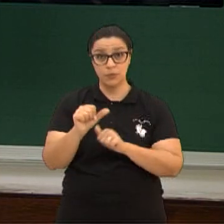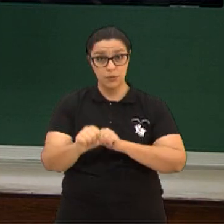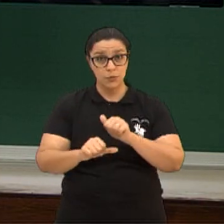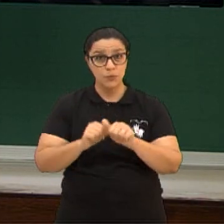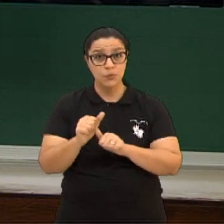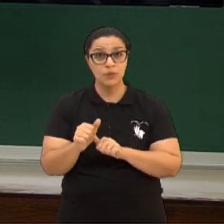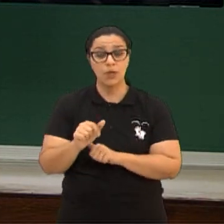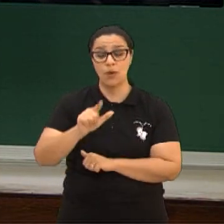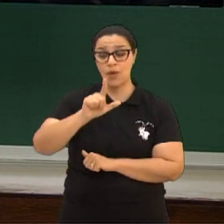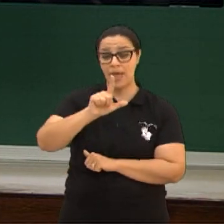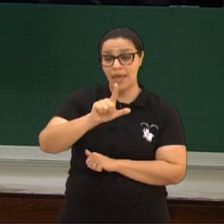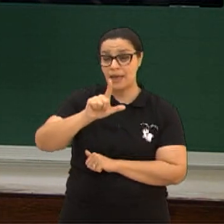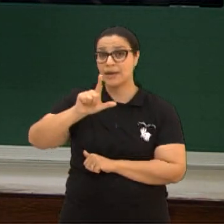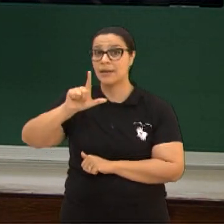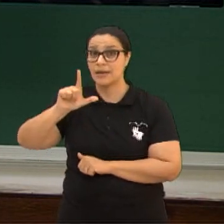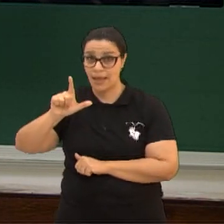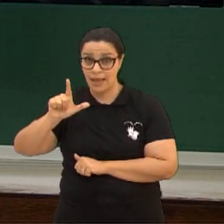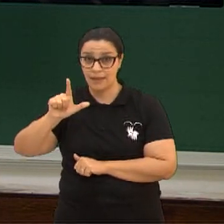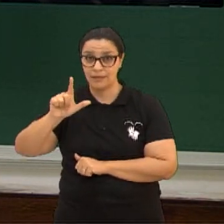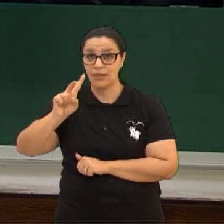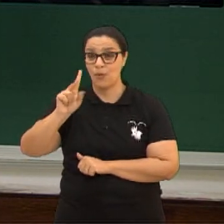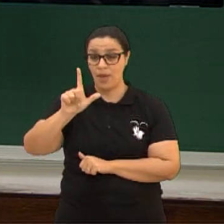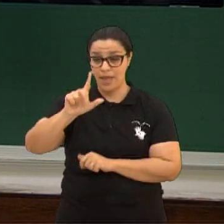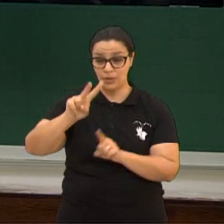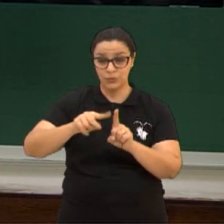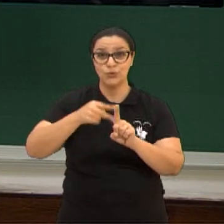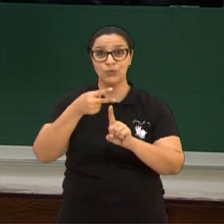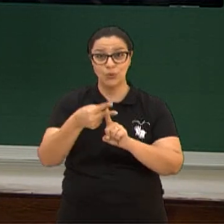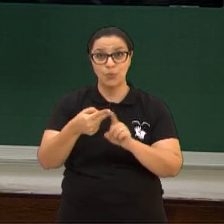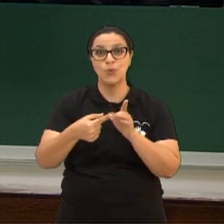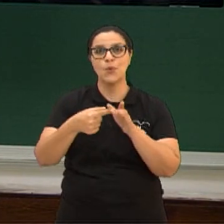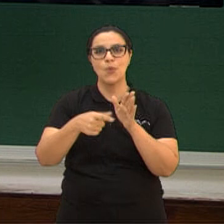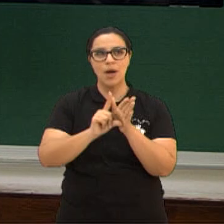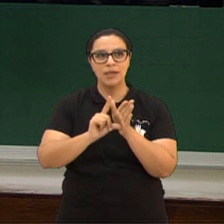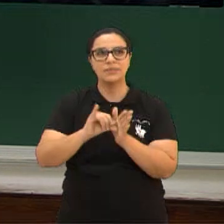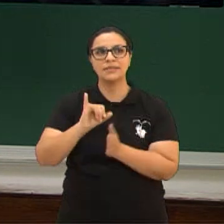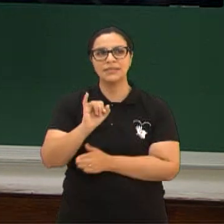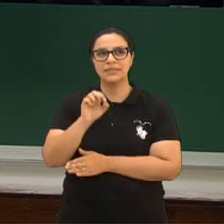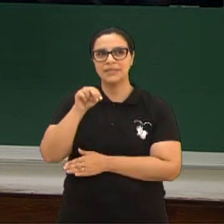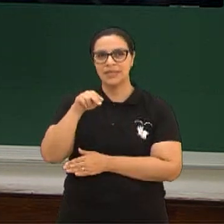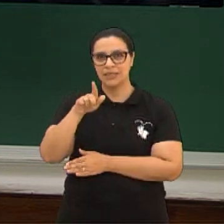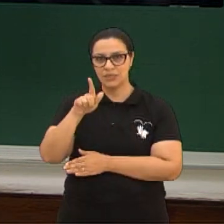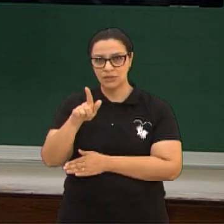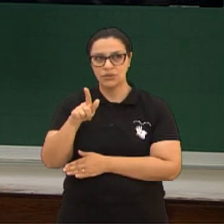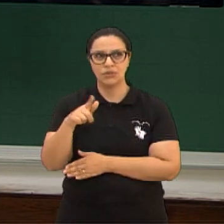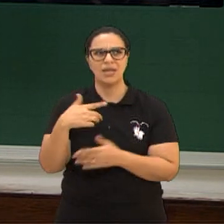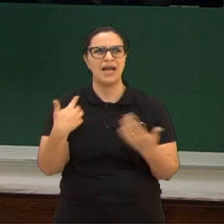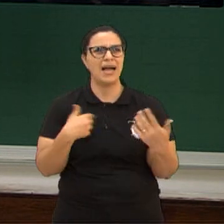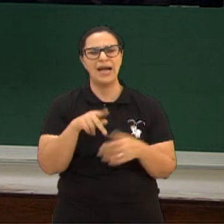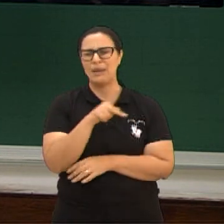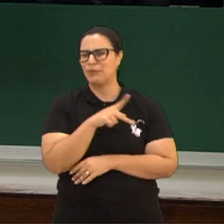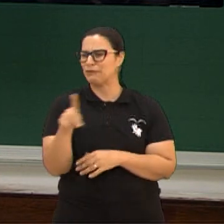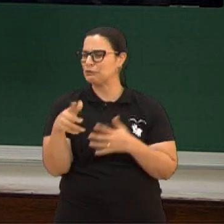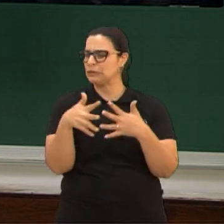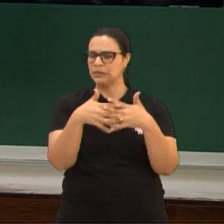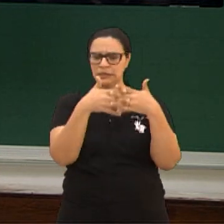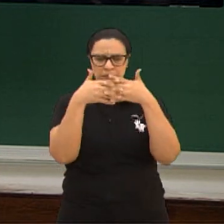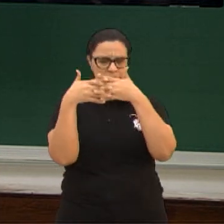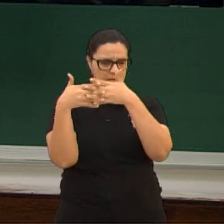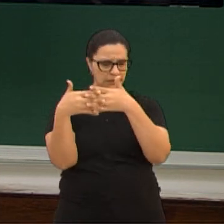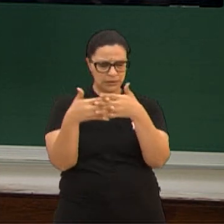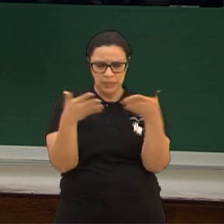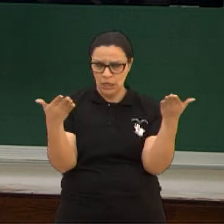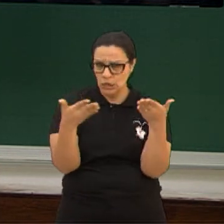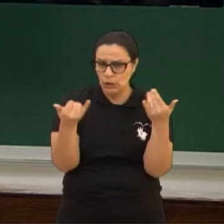vamos dobrar esse L antes de colocar o ing. Ai, teacher, estou bem confuso agora,